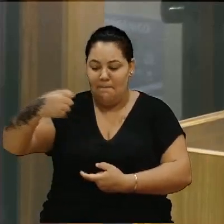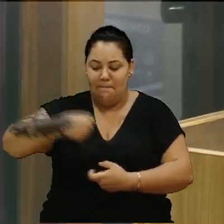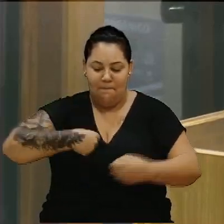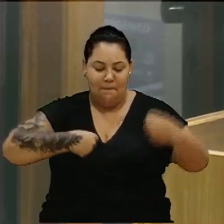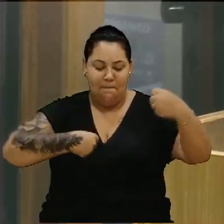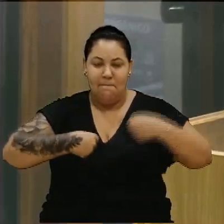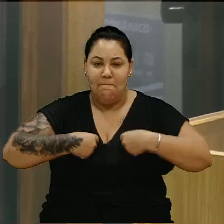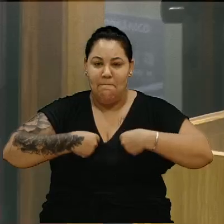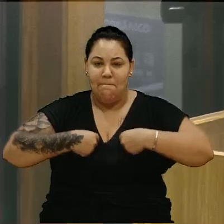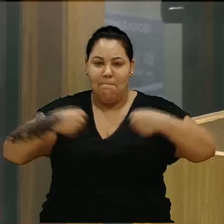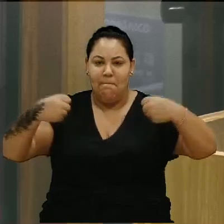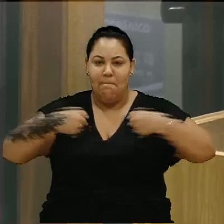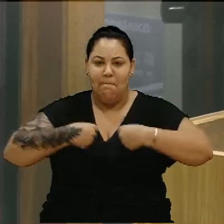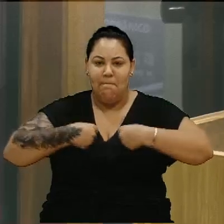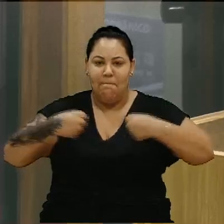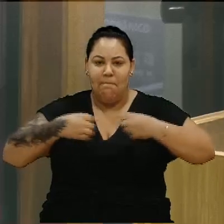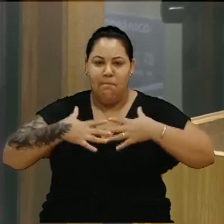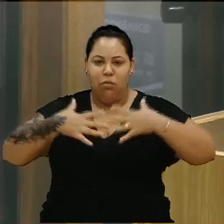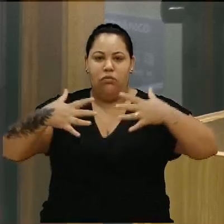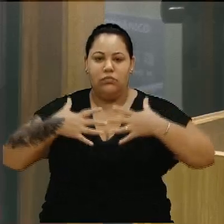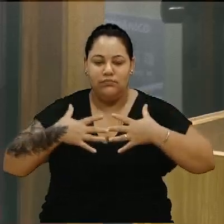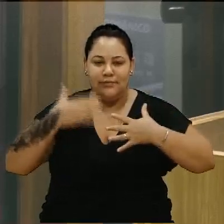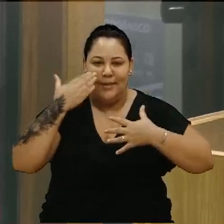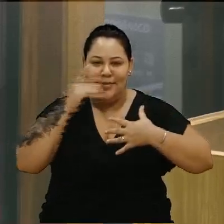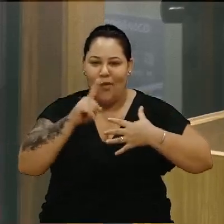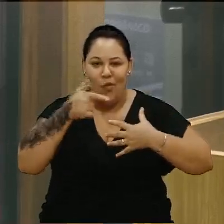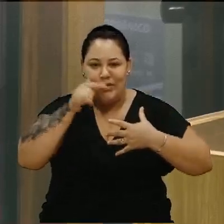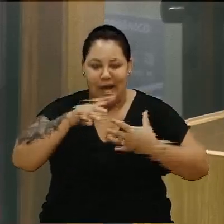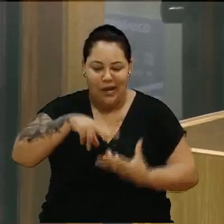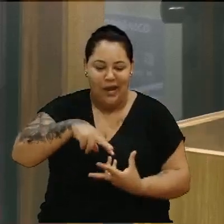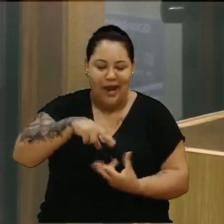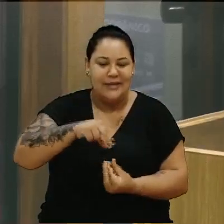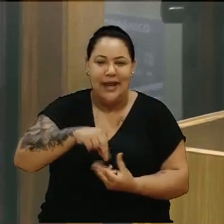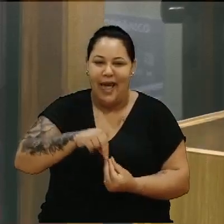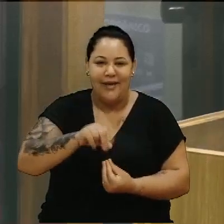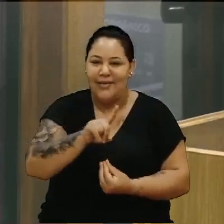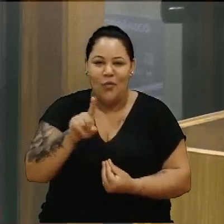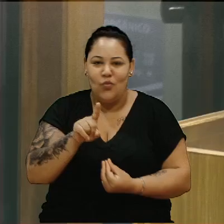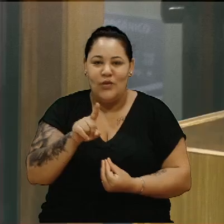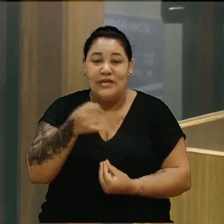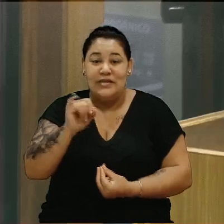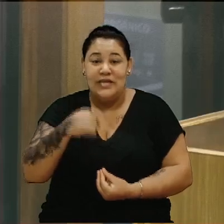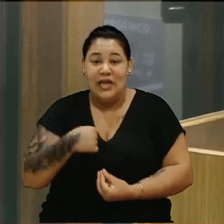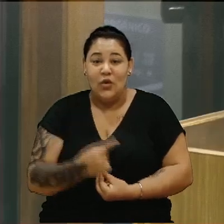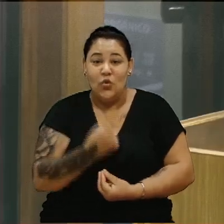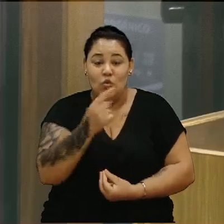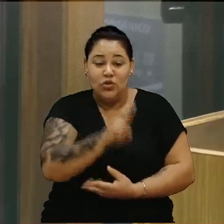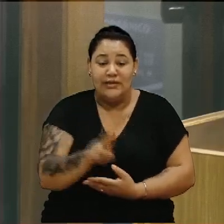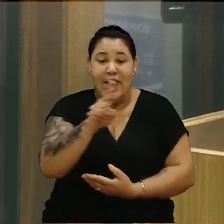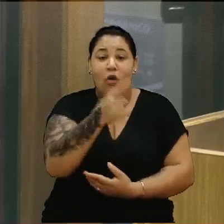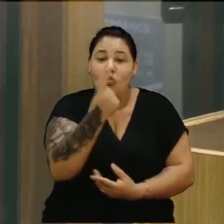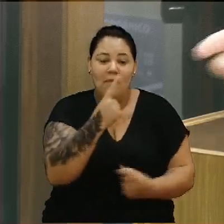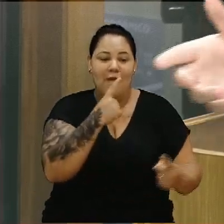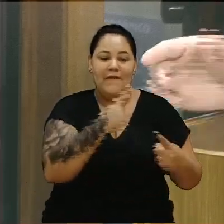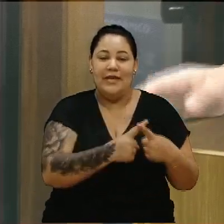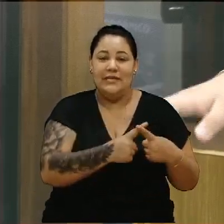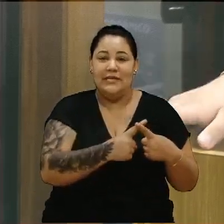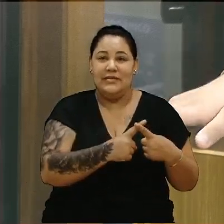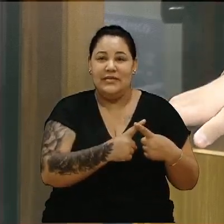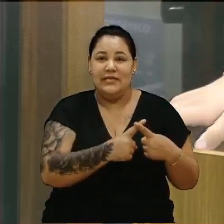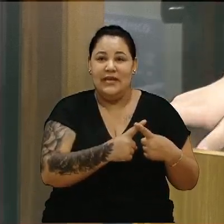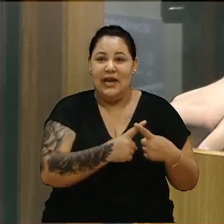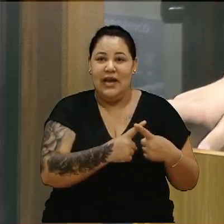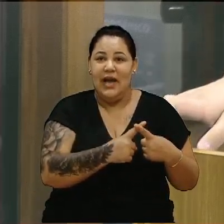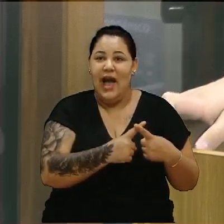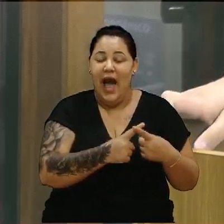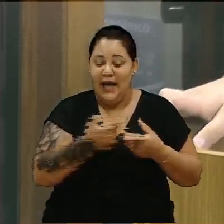reaproveitável, então ela não é reutilizável. Então nós temos um problema. Cada vez que se utiliza em um paciente, alguém que está em atendimento, por uma questão